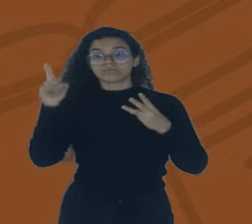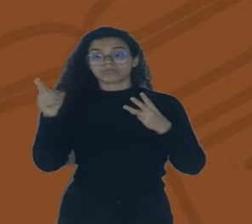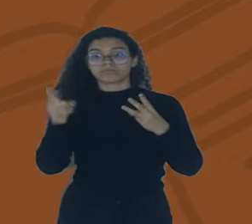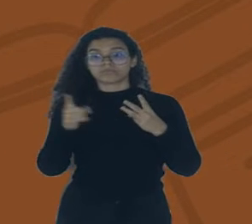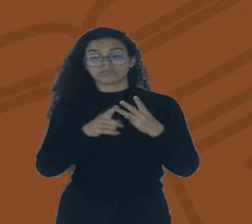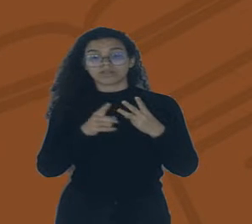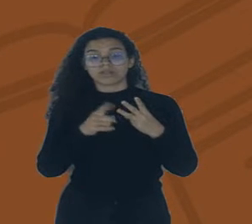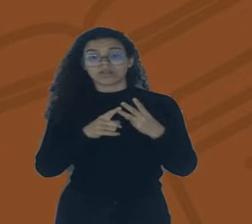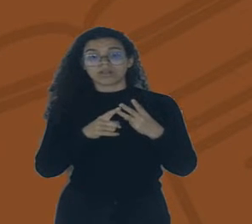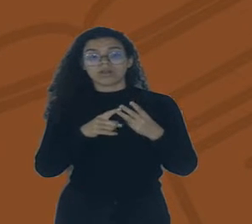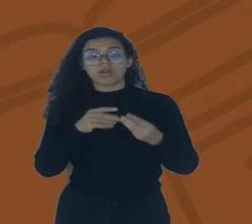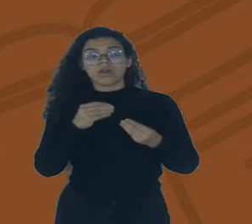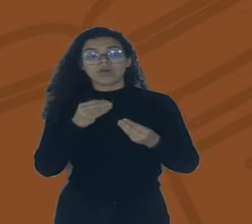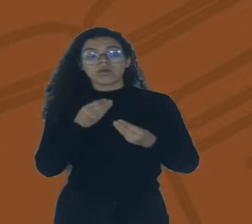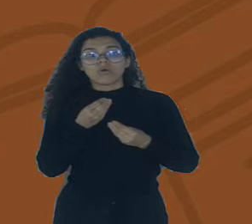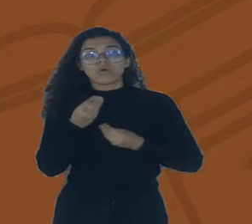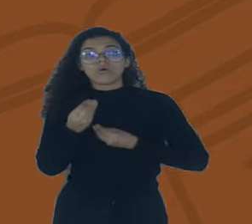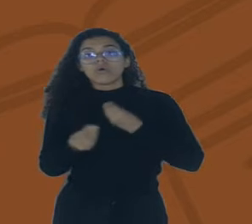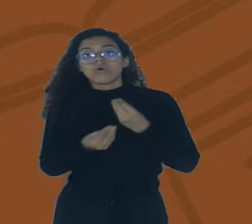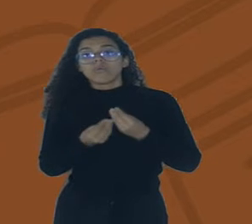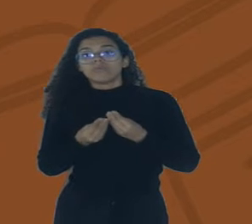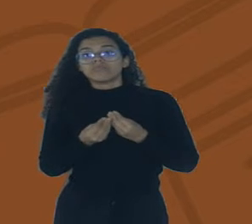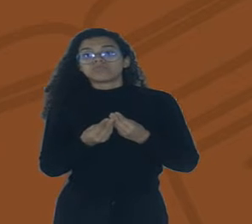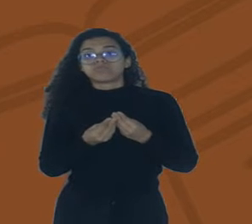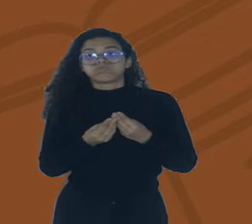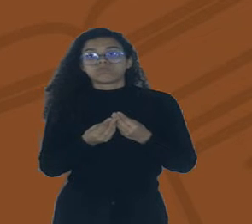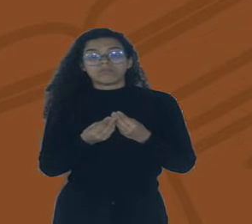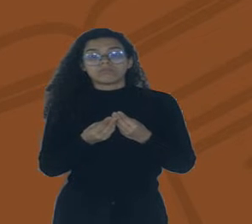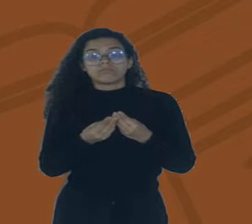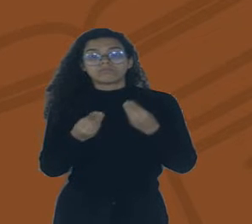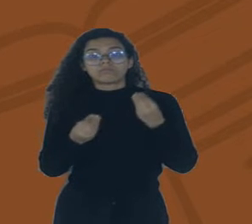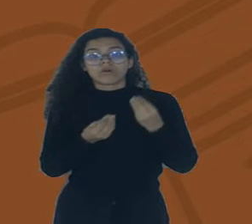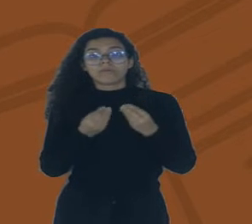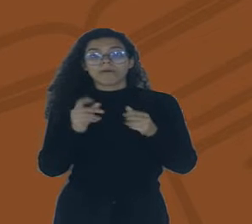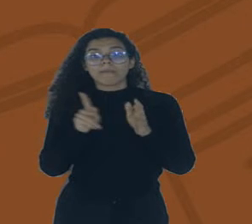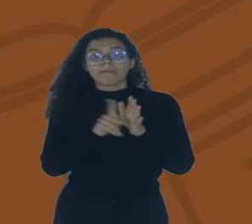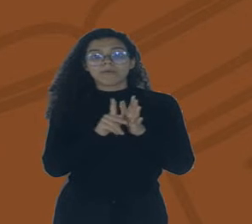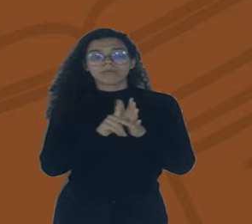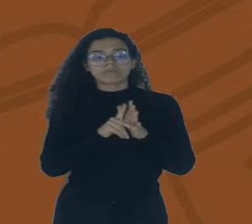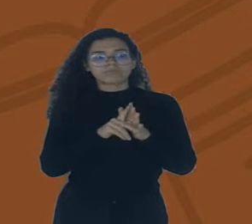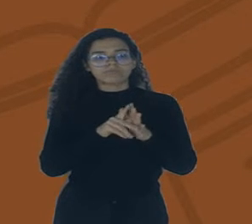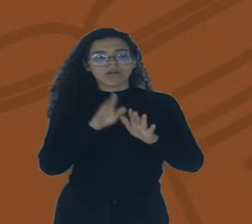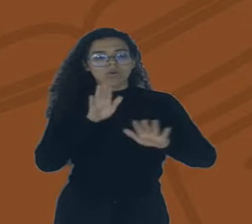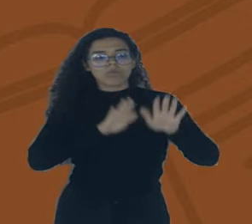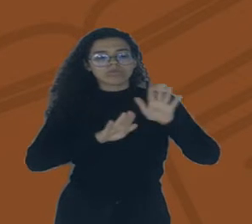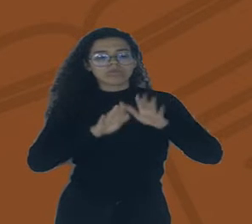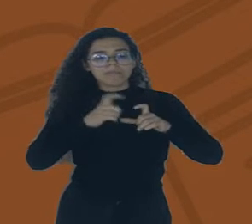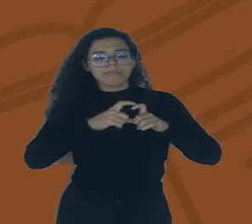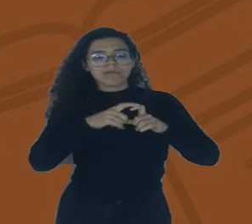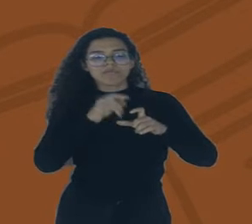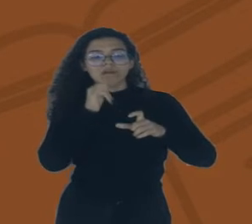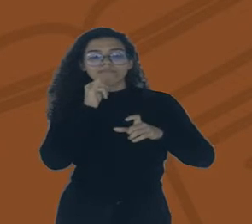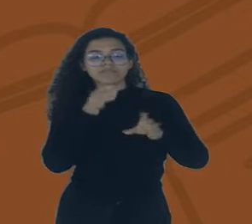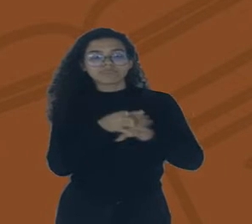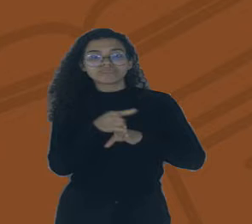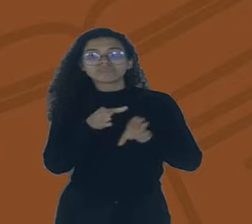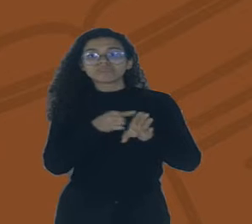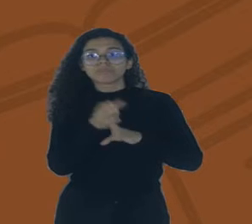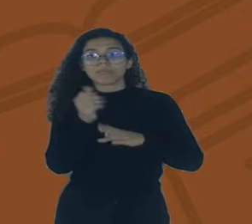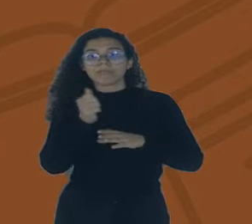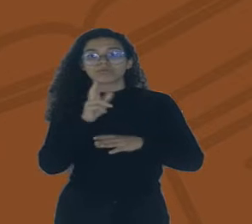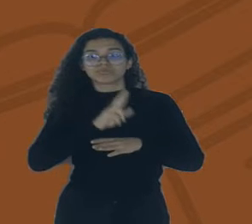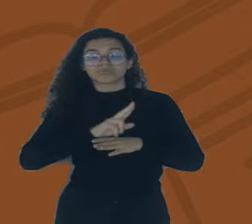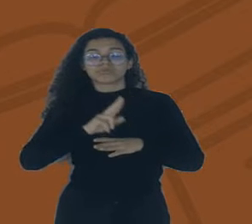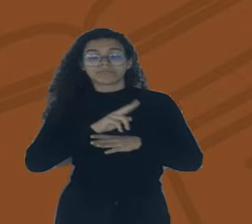efeitos, né, que são recomendações terapêuticas. Ok, professor. Então, de acordo com o ponto de